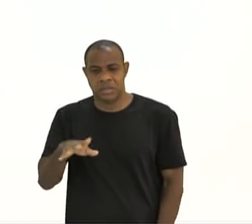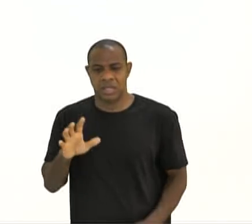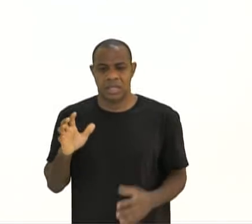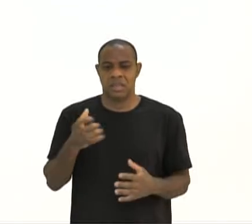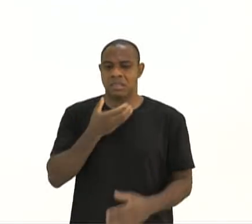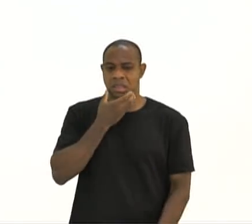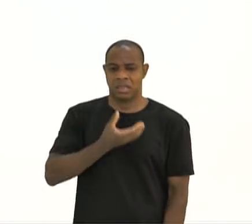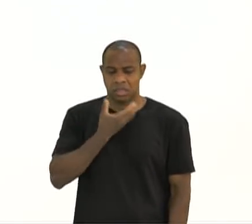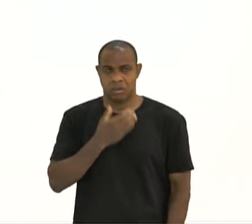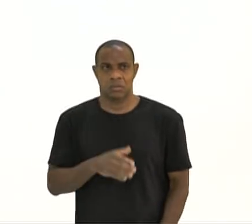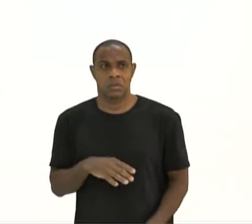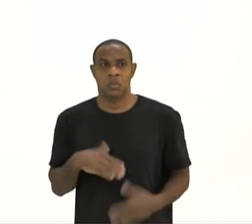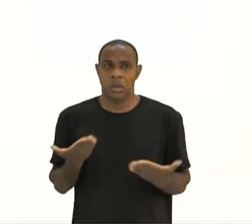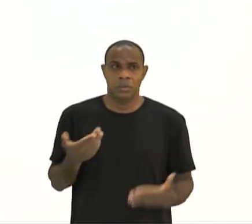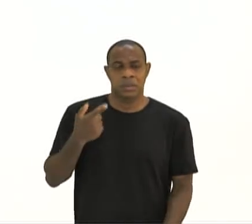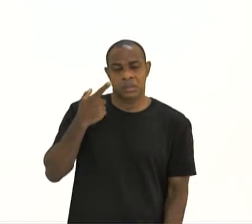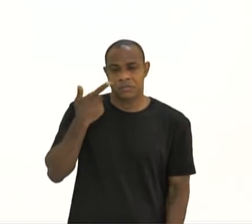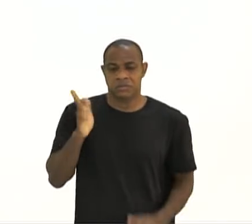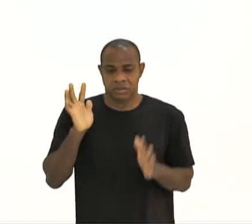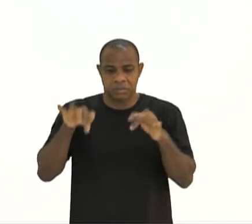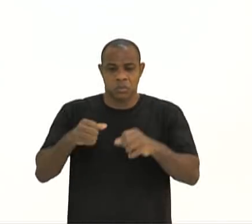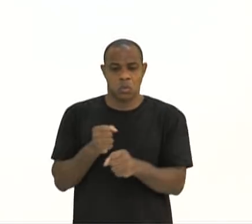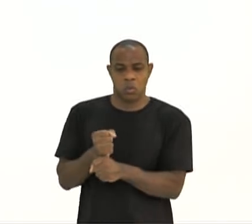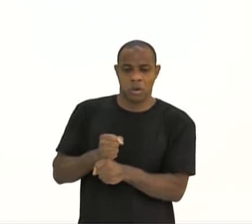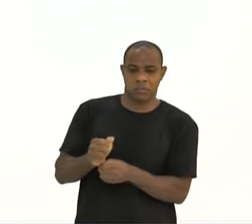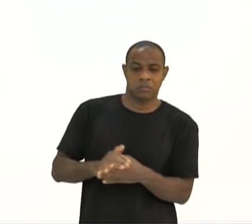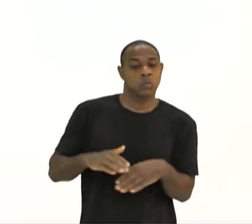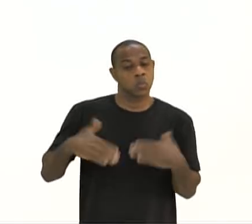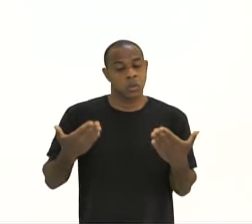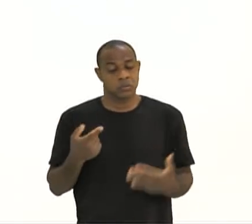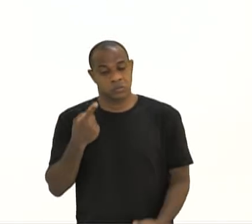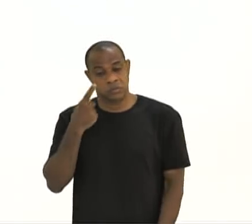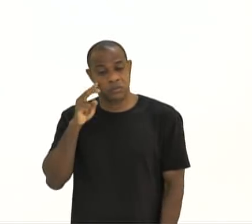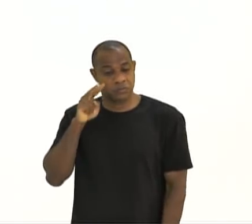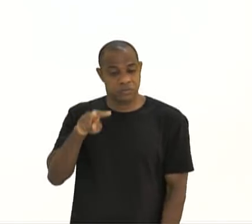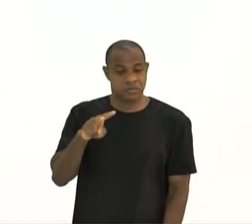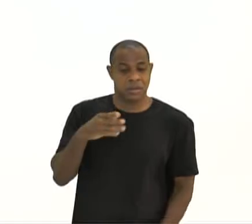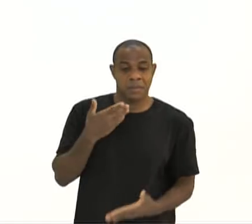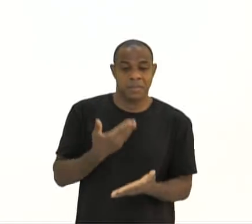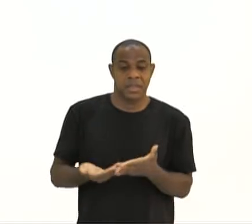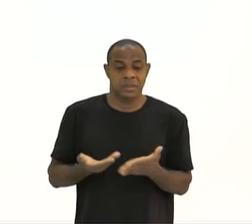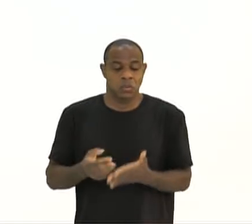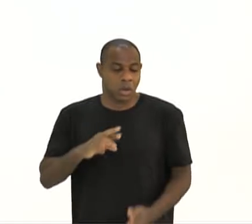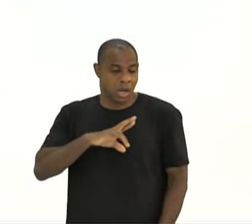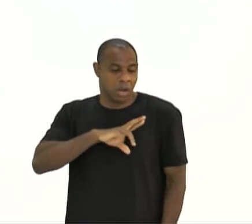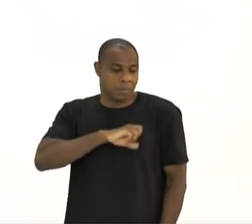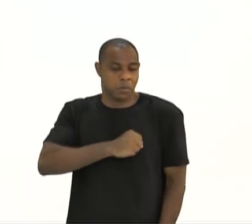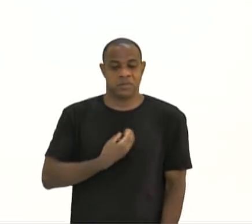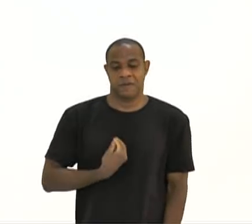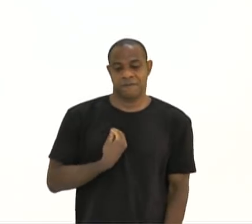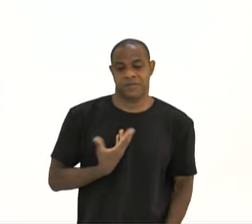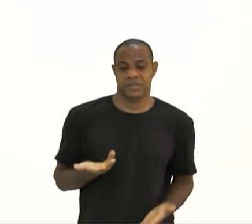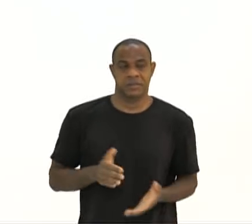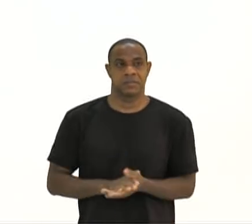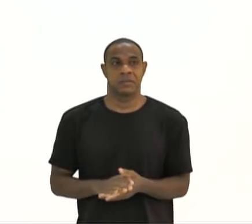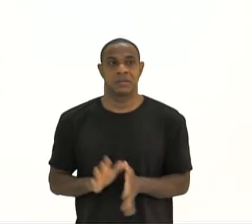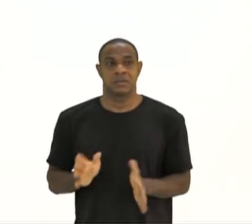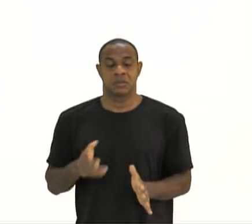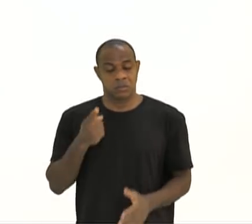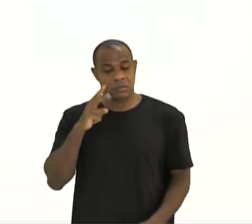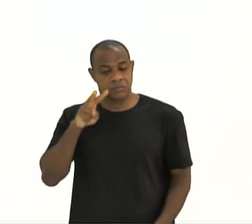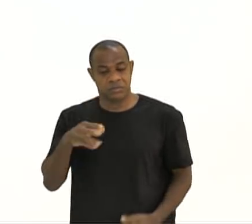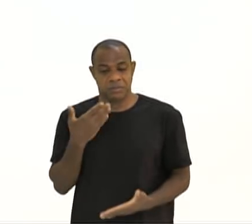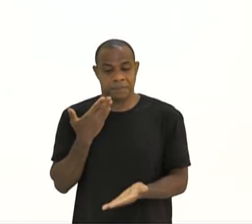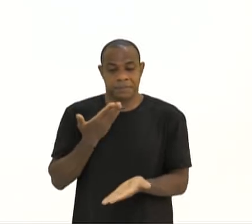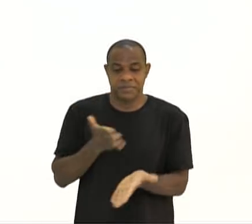Natal. Quando se vê, já terminou o ano. Quando se vê, perdemos o amor da nossa vida. Quando se vê, passaram